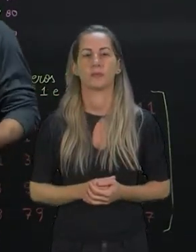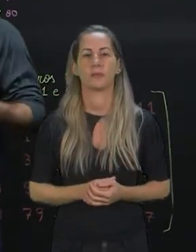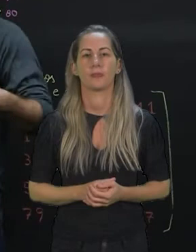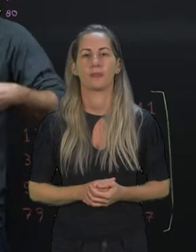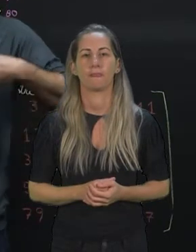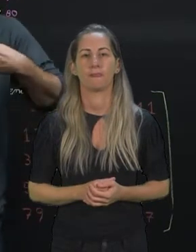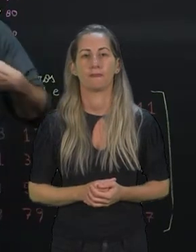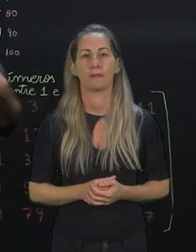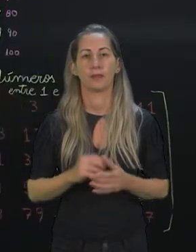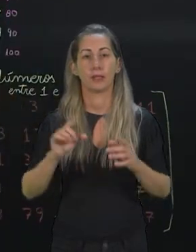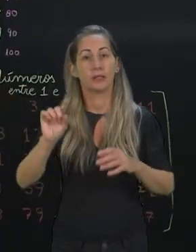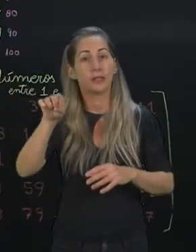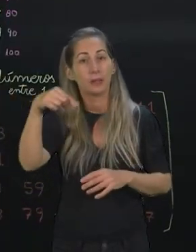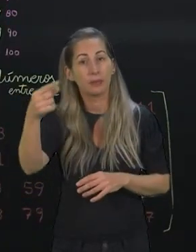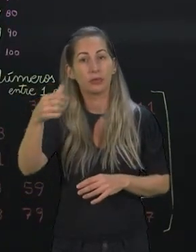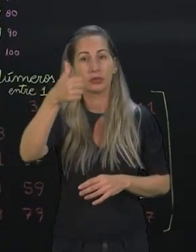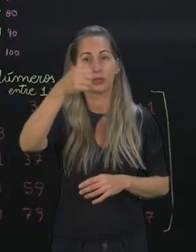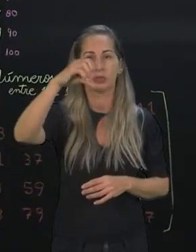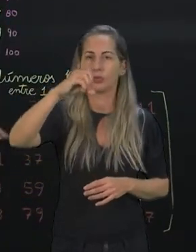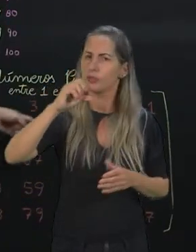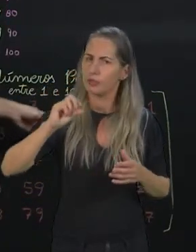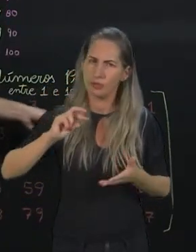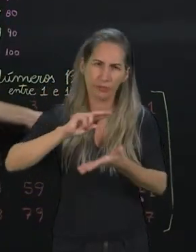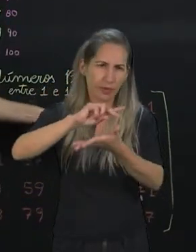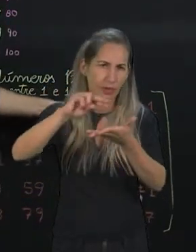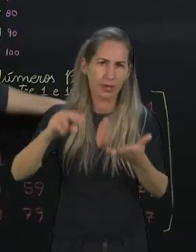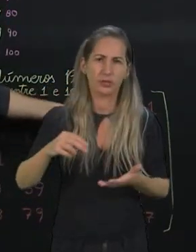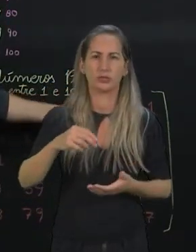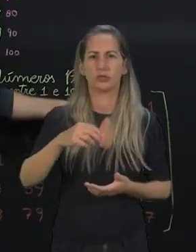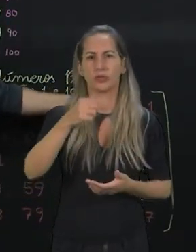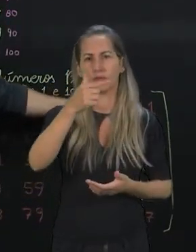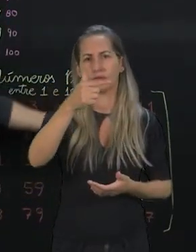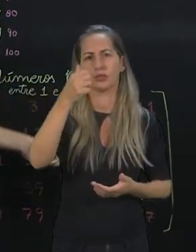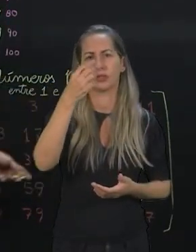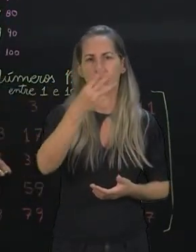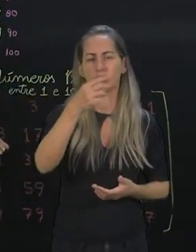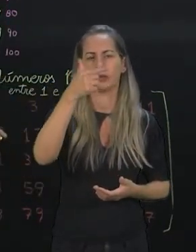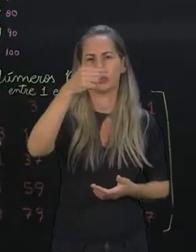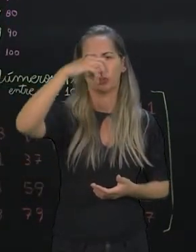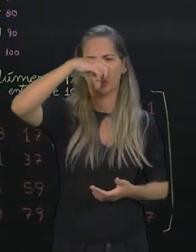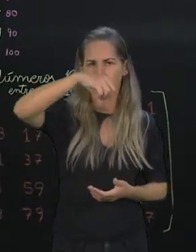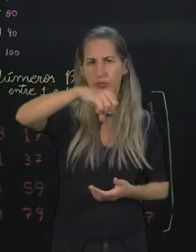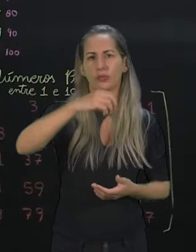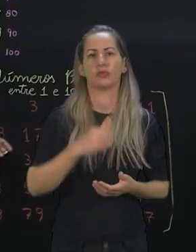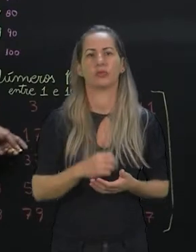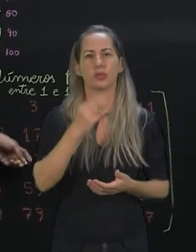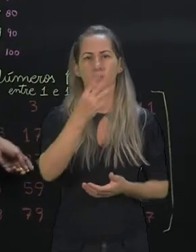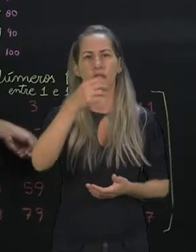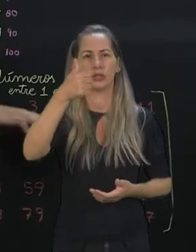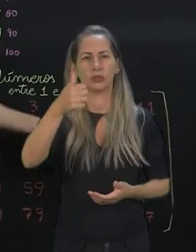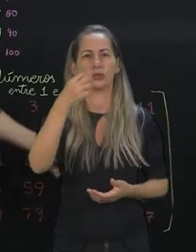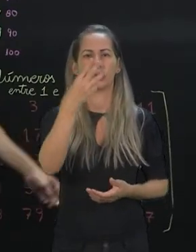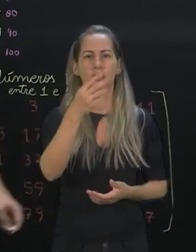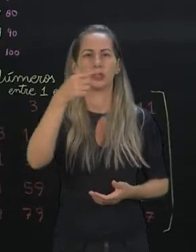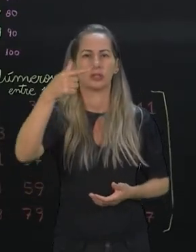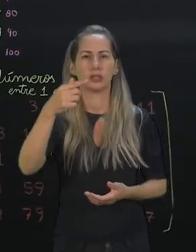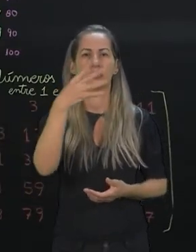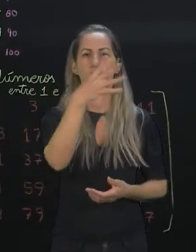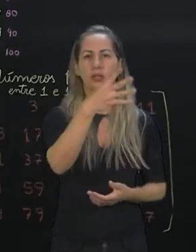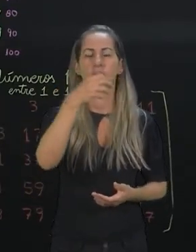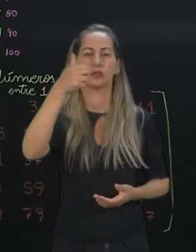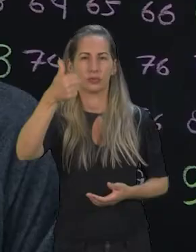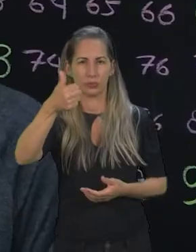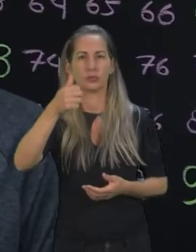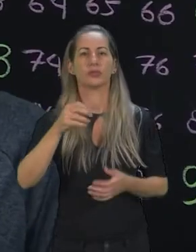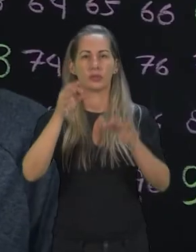tá? Só que depois do 19 tem outros, olha lá. 19, 23, 29, 31, 37, 41,